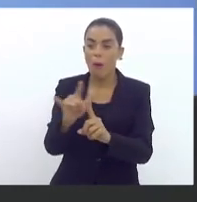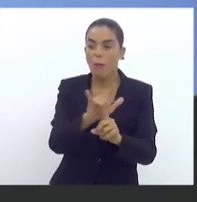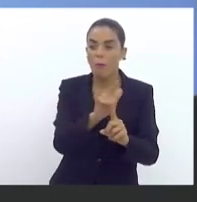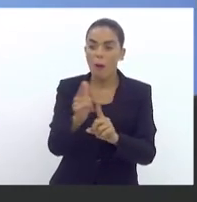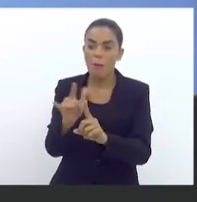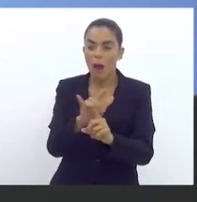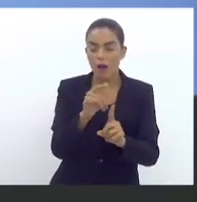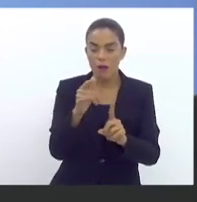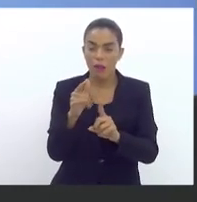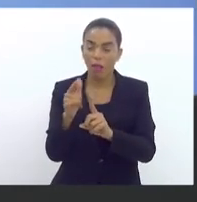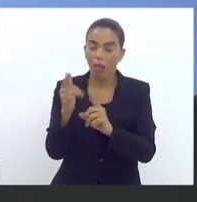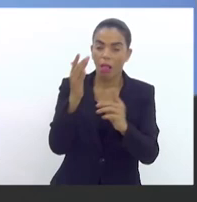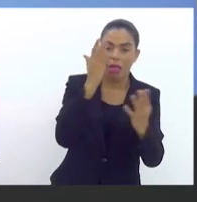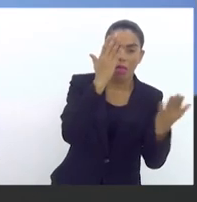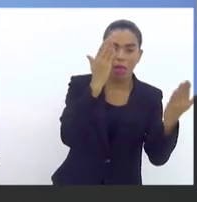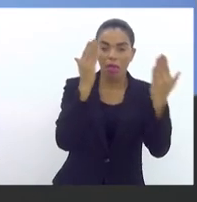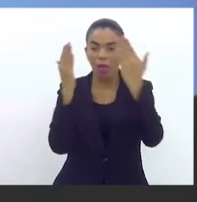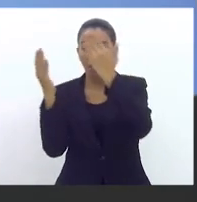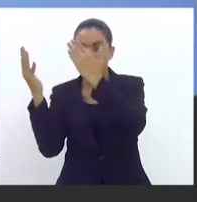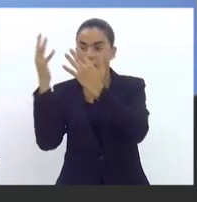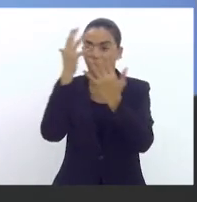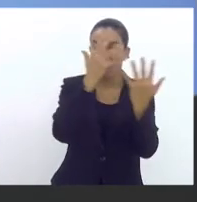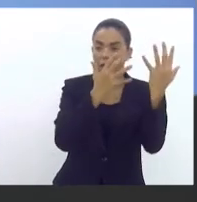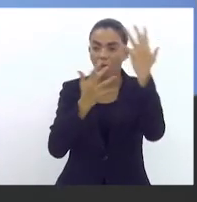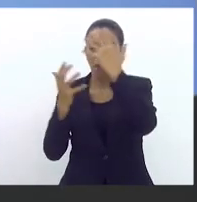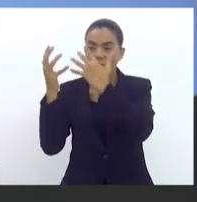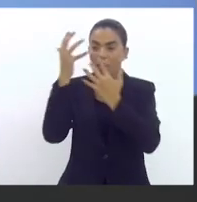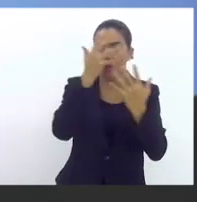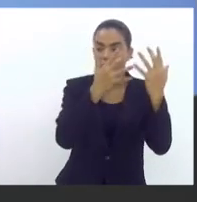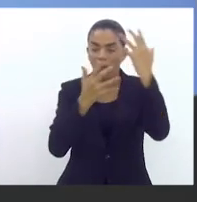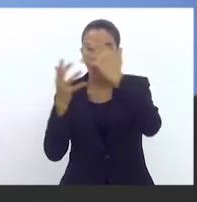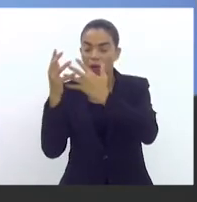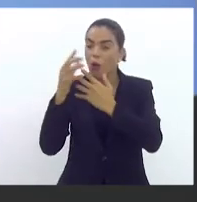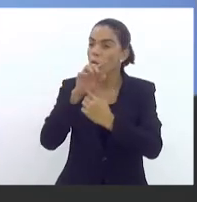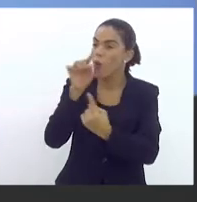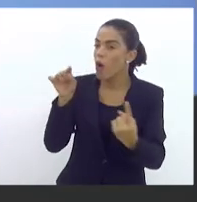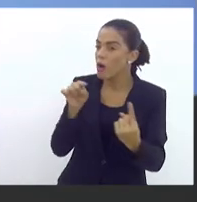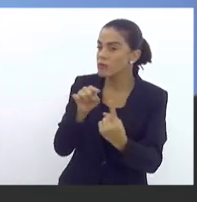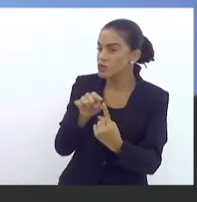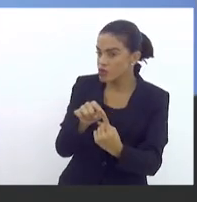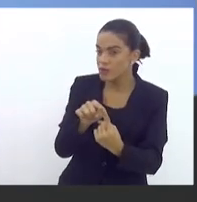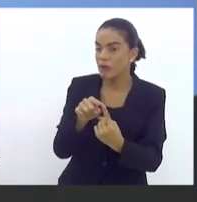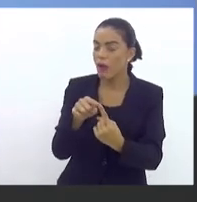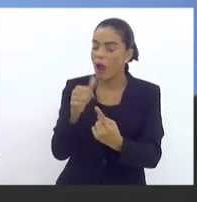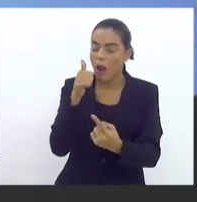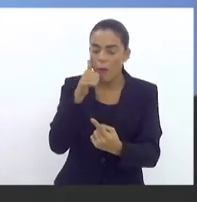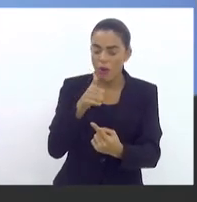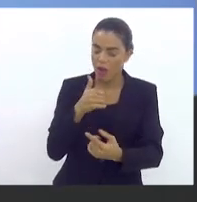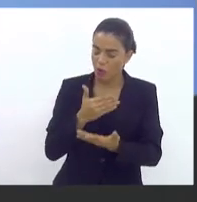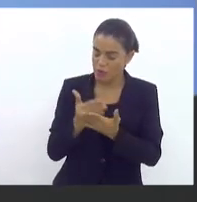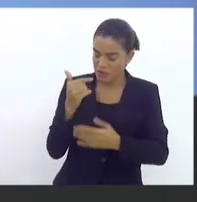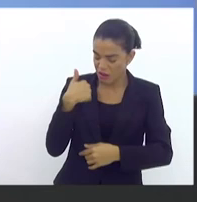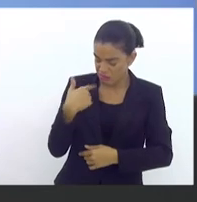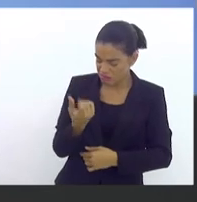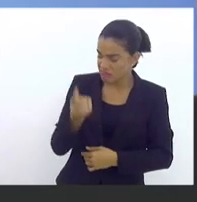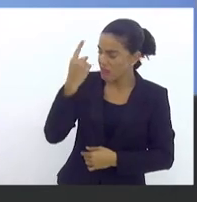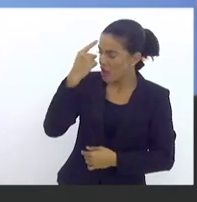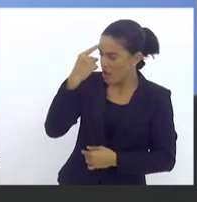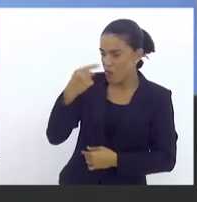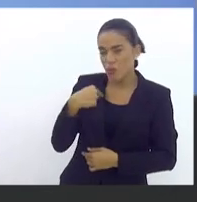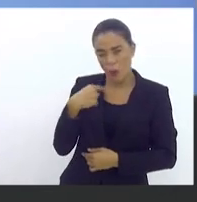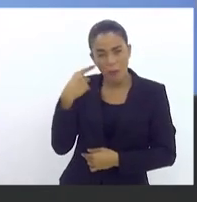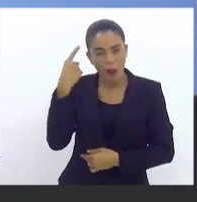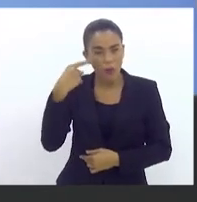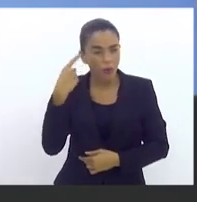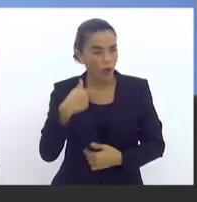a manipulação psicológica do homem em relação à mulher Para justamente ela começar a duvidar da sua própria opinião